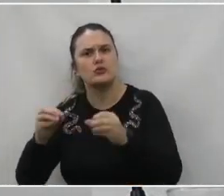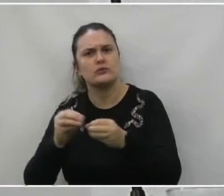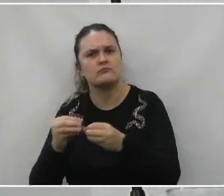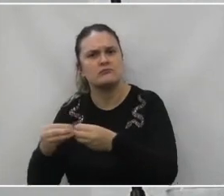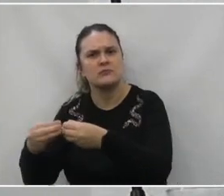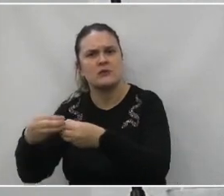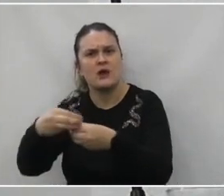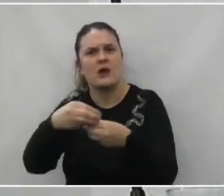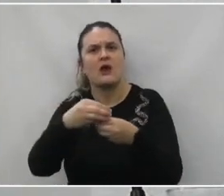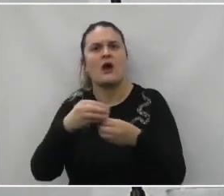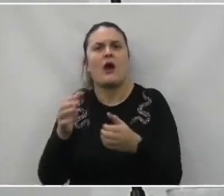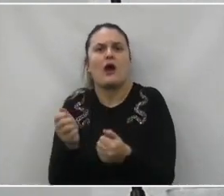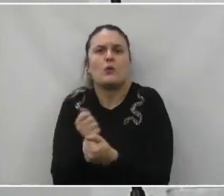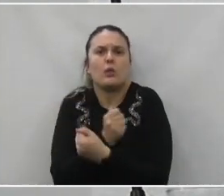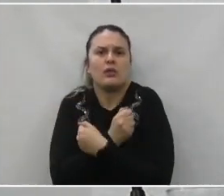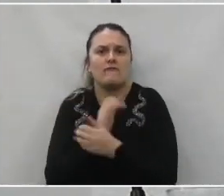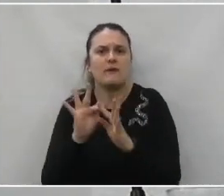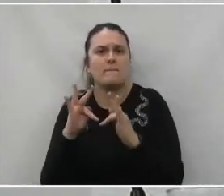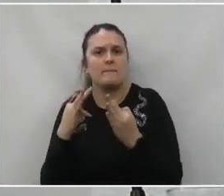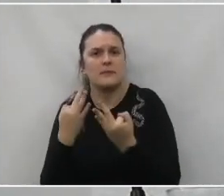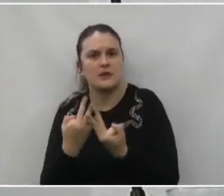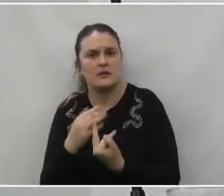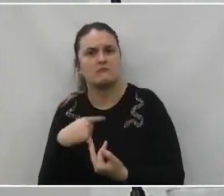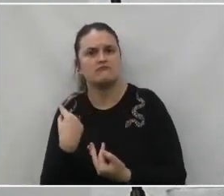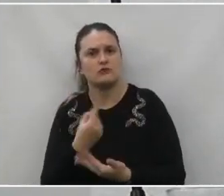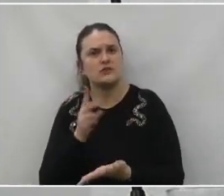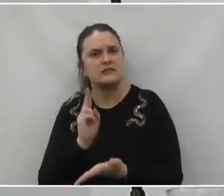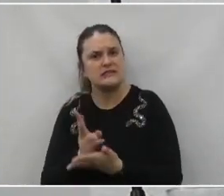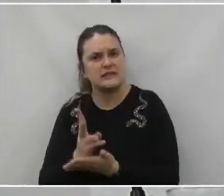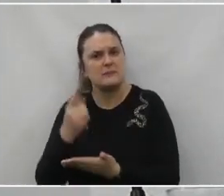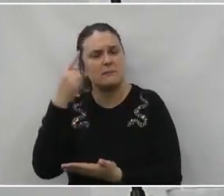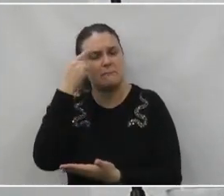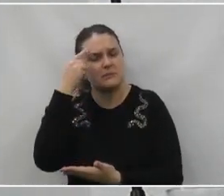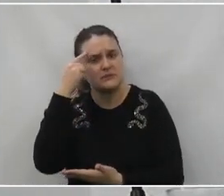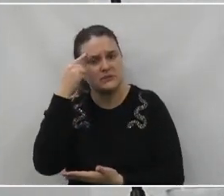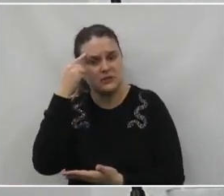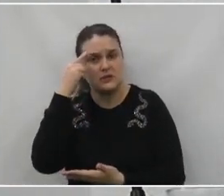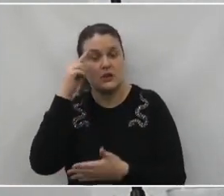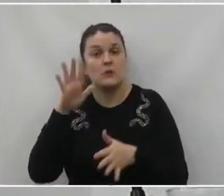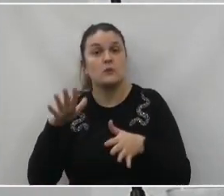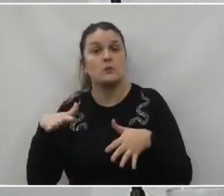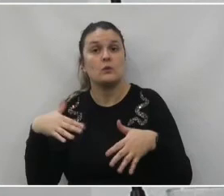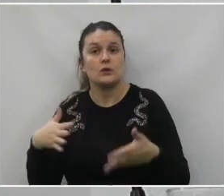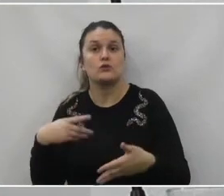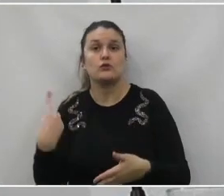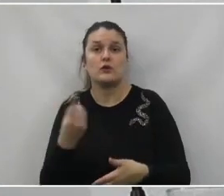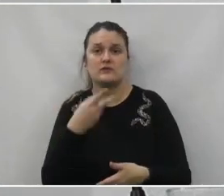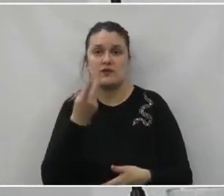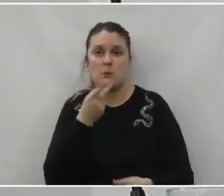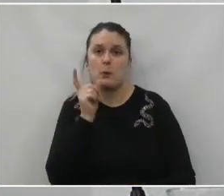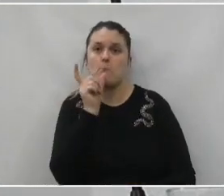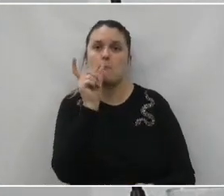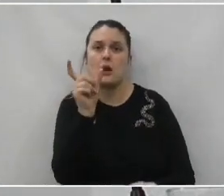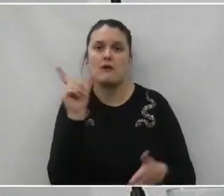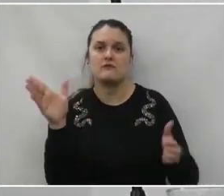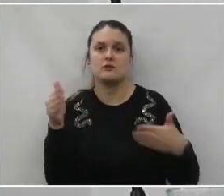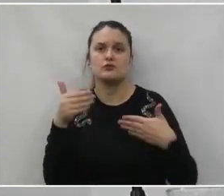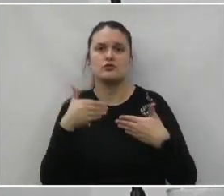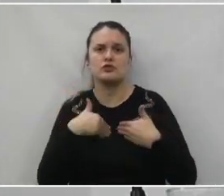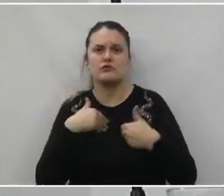famílias que precisam. Devemos ter sempre em mente que, quando falamos em autismo, todo